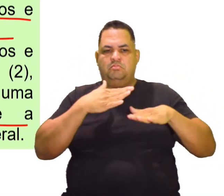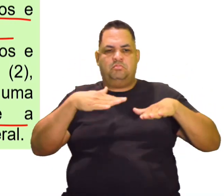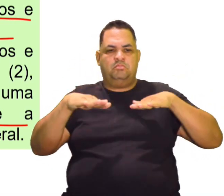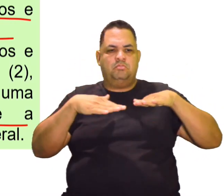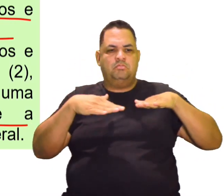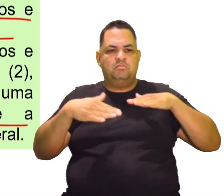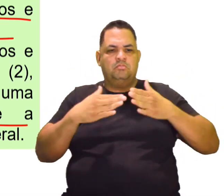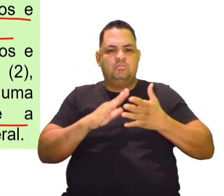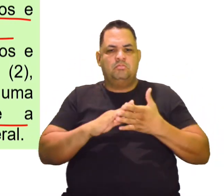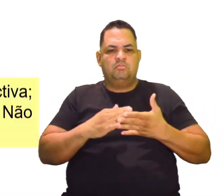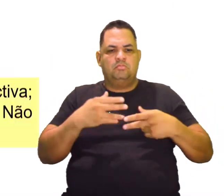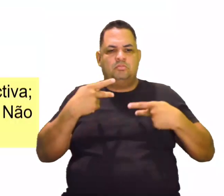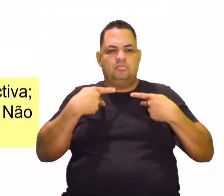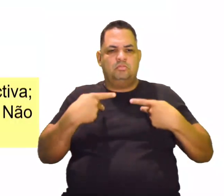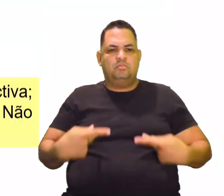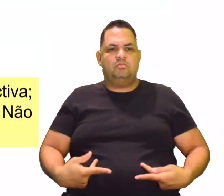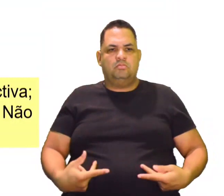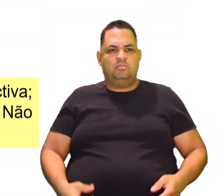movimentos nos corpos.